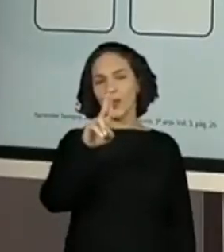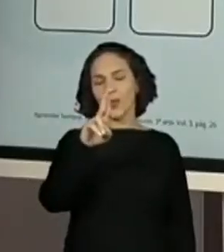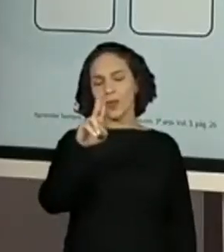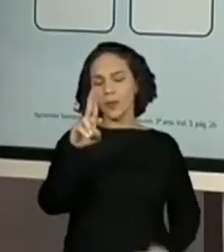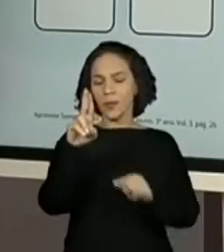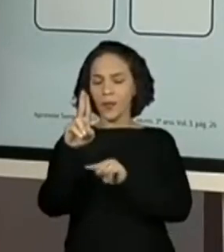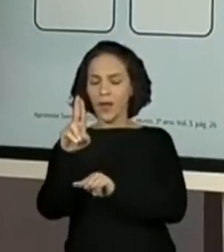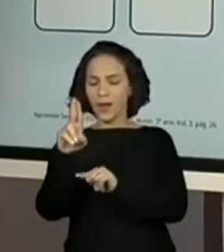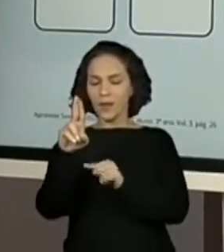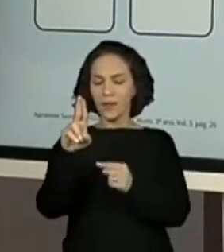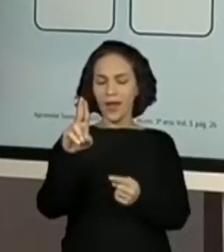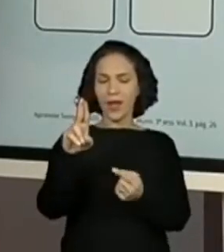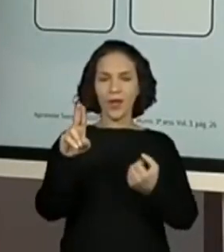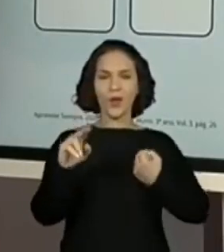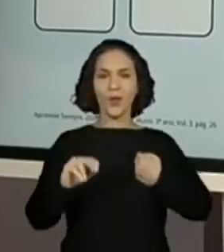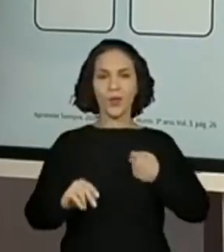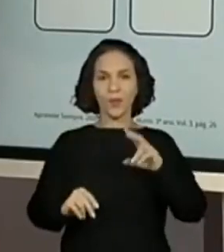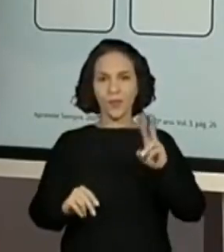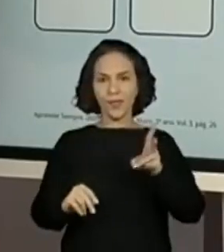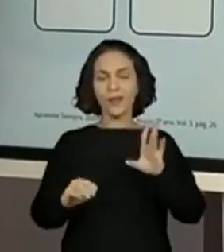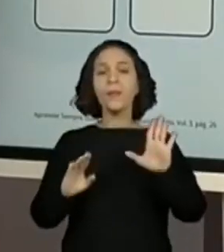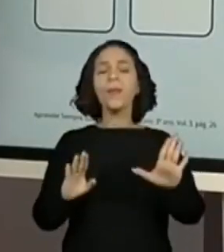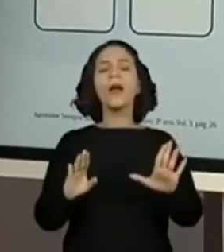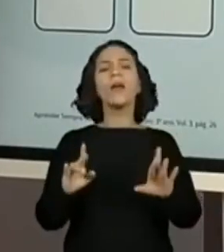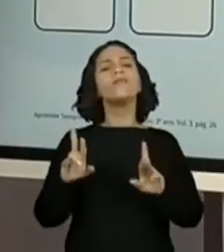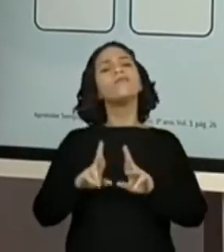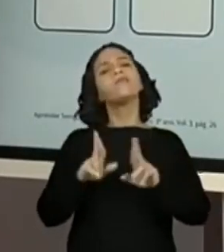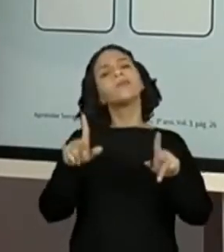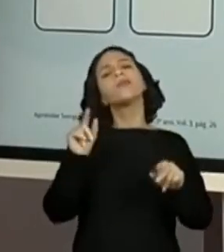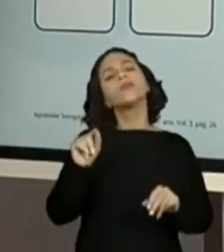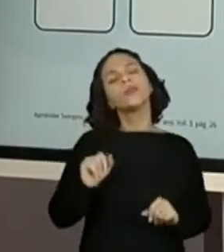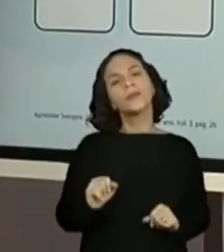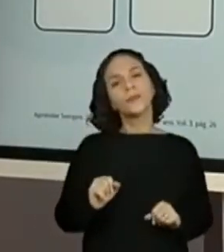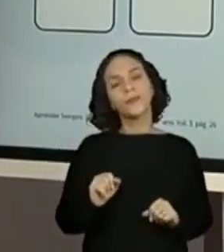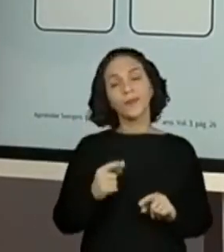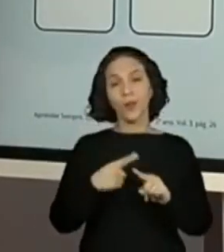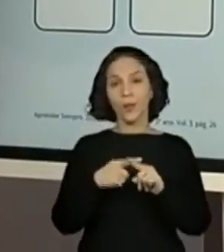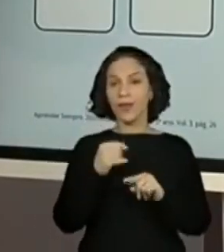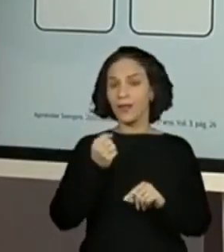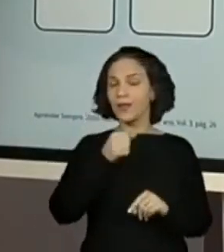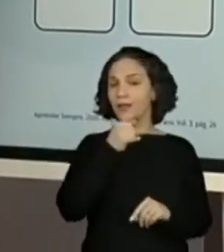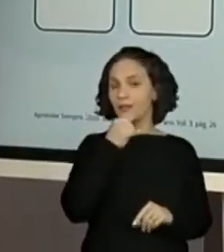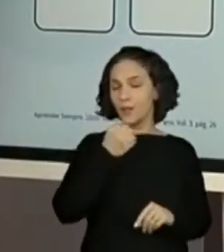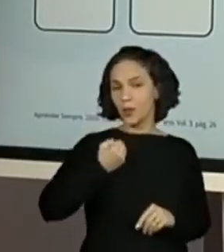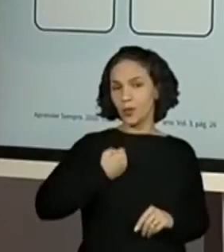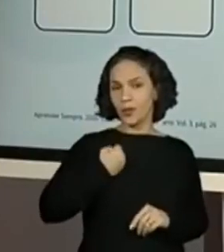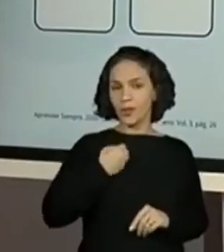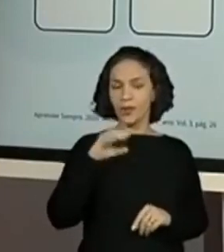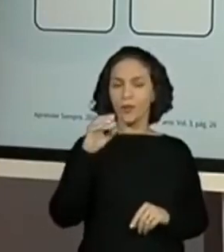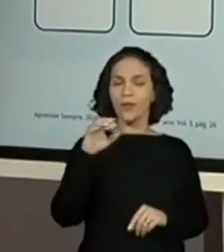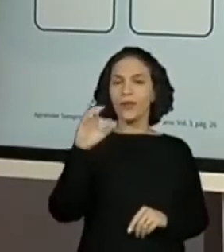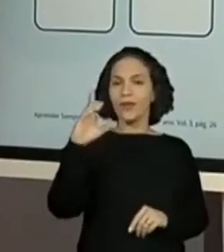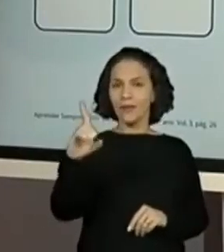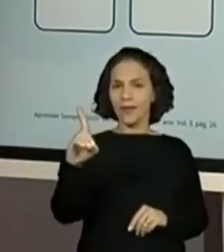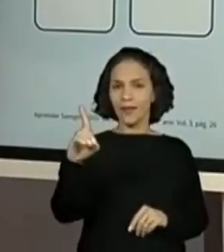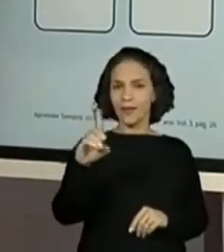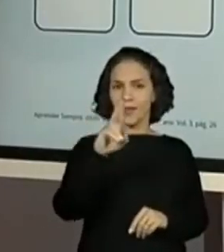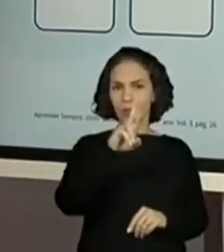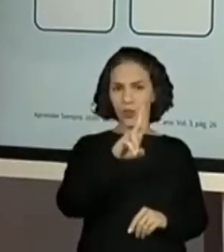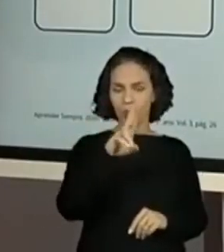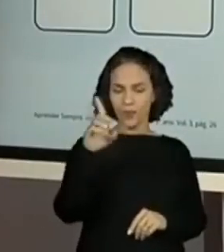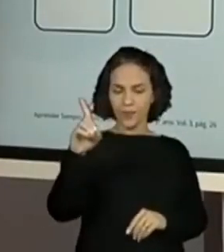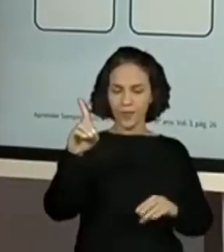do... A gente usa o mesmo algarismo, né? Uhum. Qual que é a diferença? Pros, perguntem aí para os alunos. Qual que é a diferença